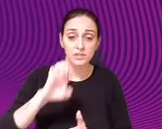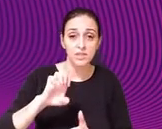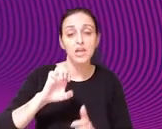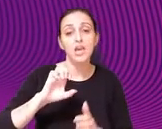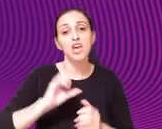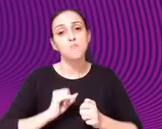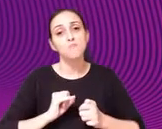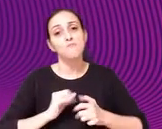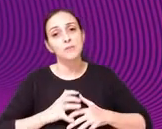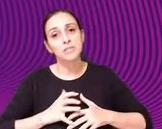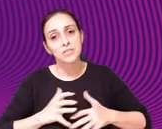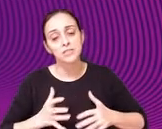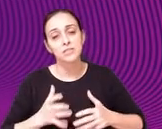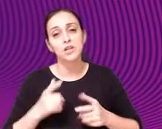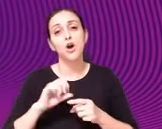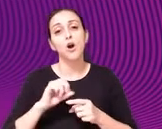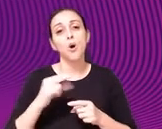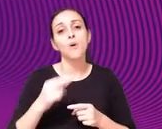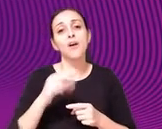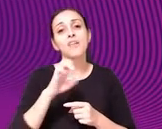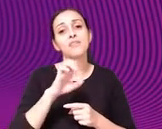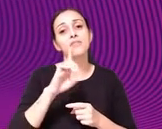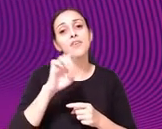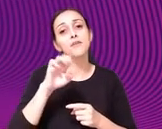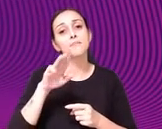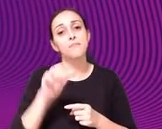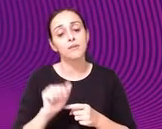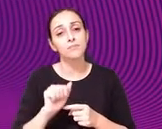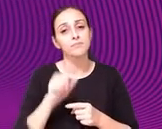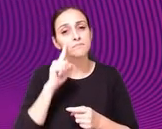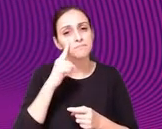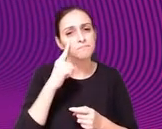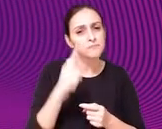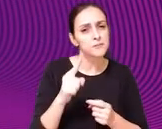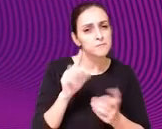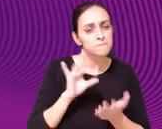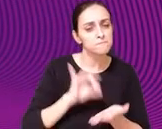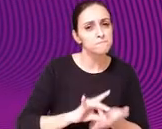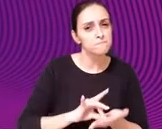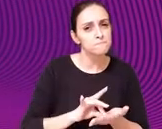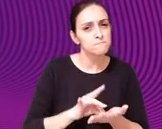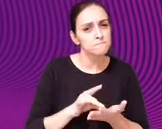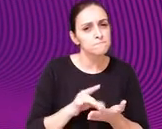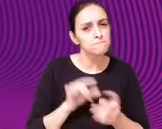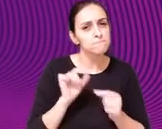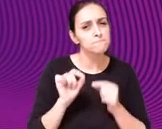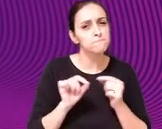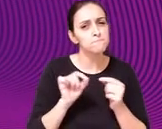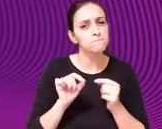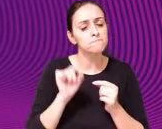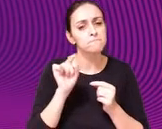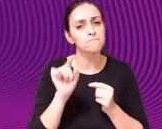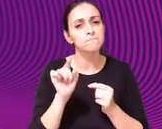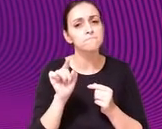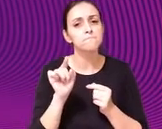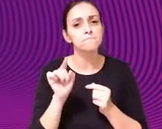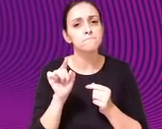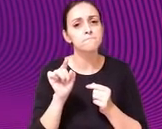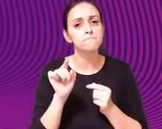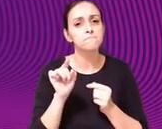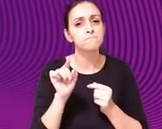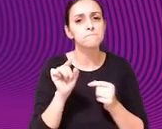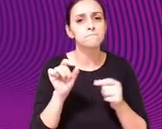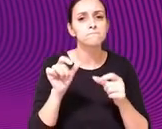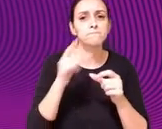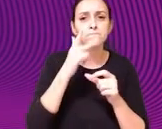miocárdio, não se viu edema e se viu um realce muito presente em forma meso